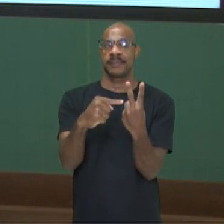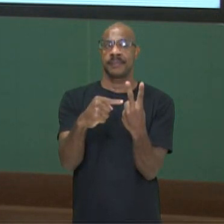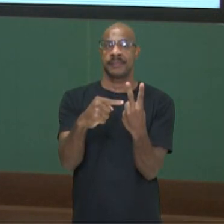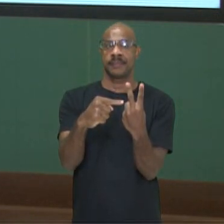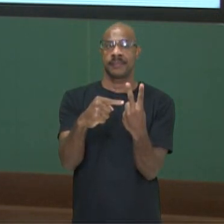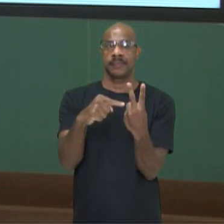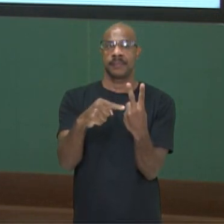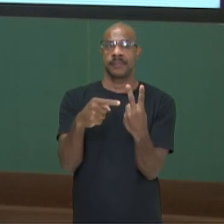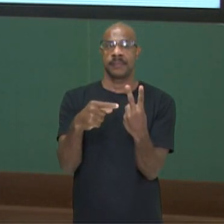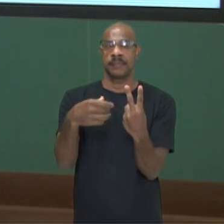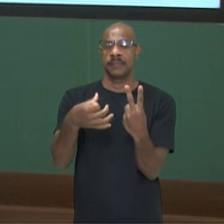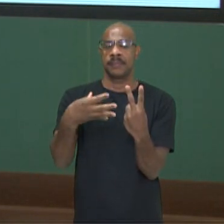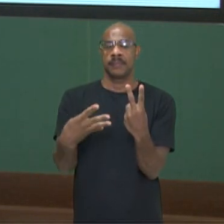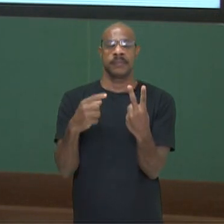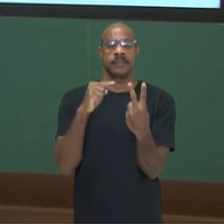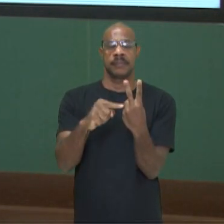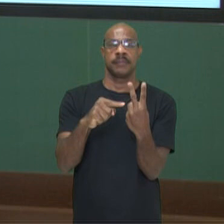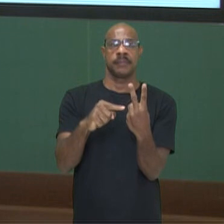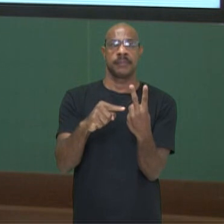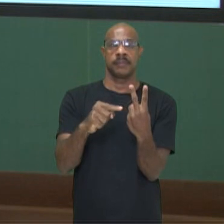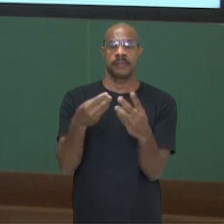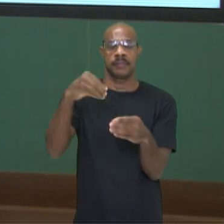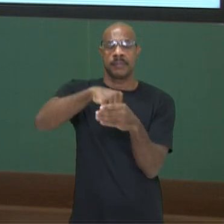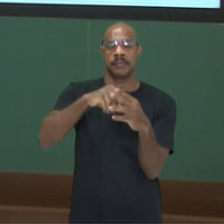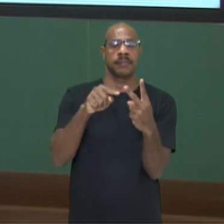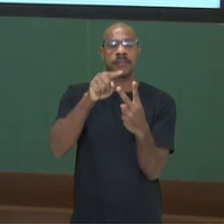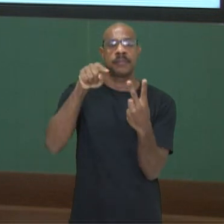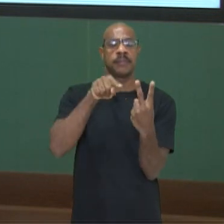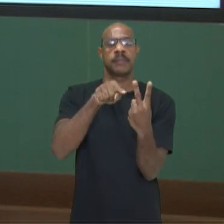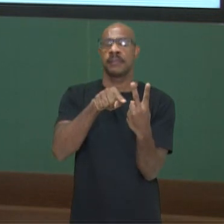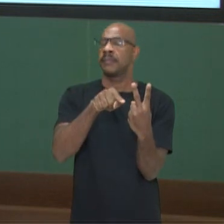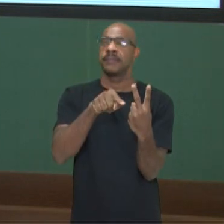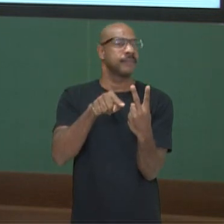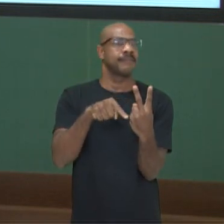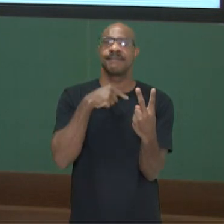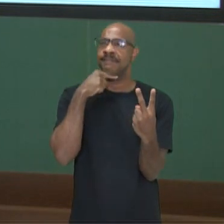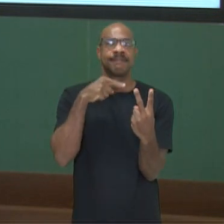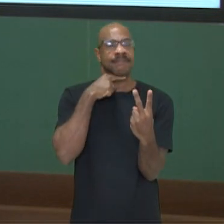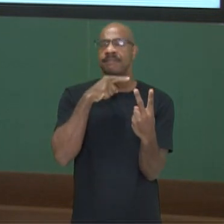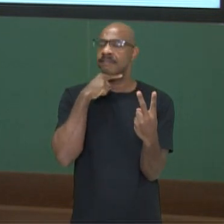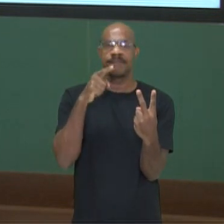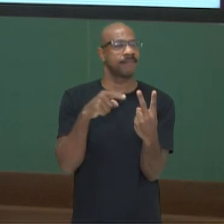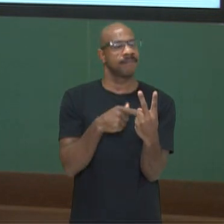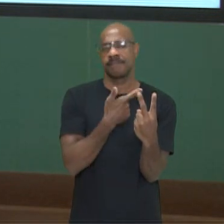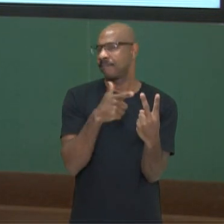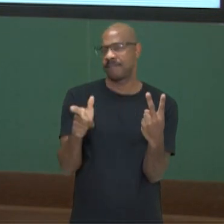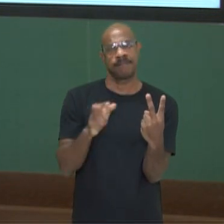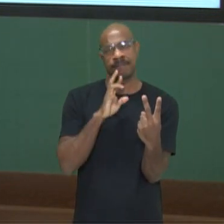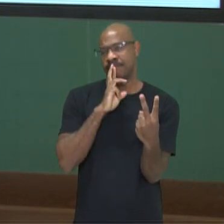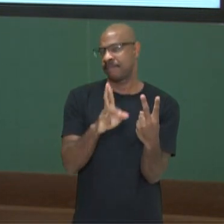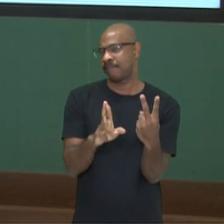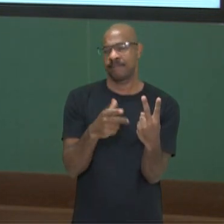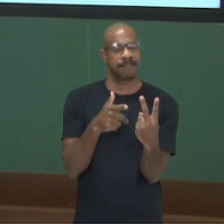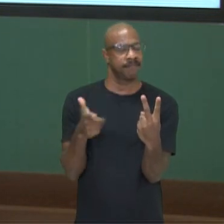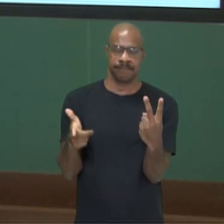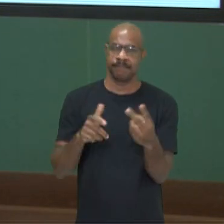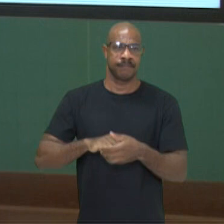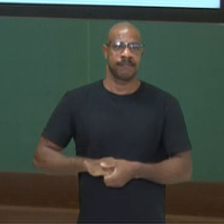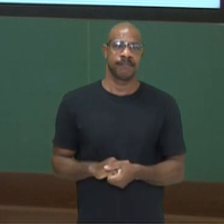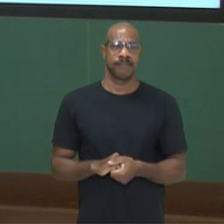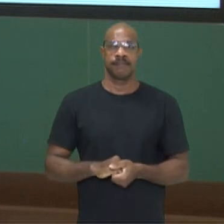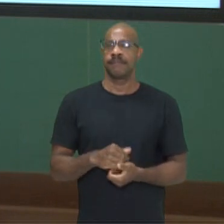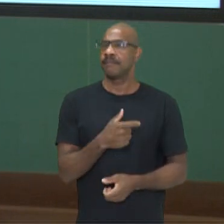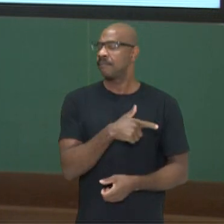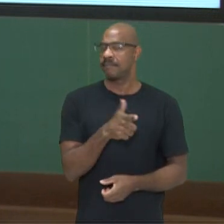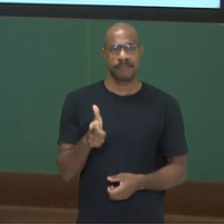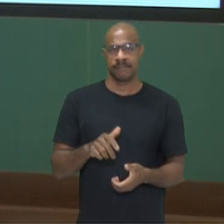Quando o sinal de menos está dentro da raiz, aí nesse caso nós não temos solução, não